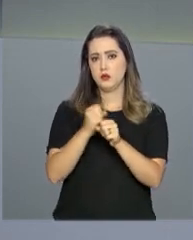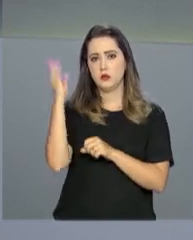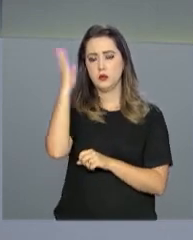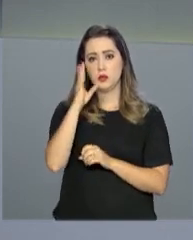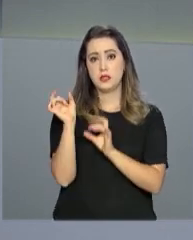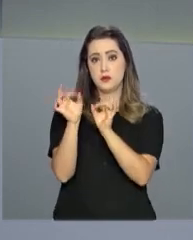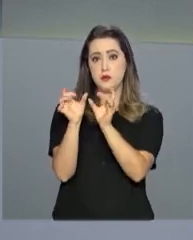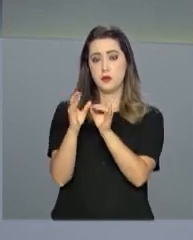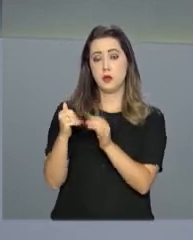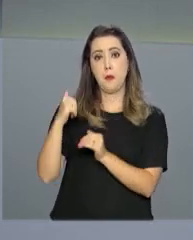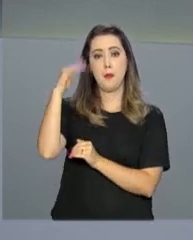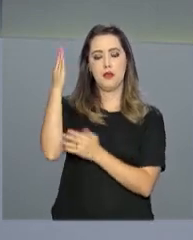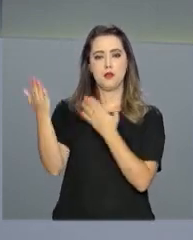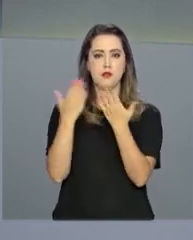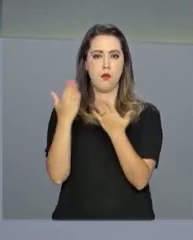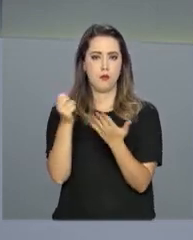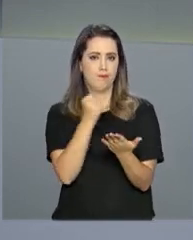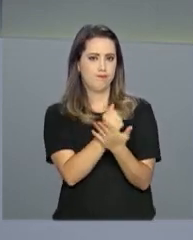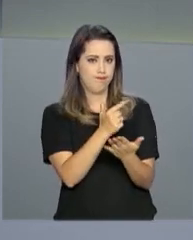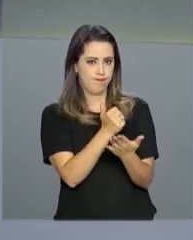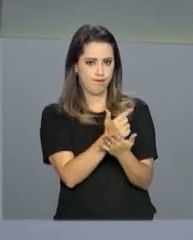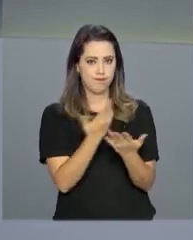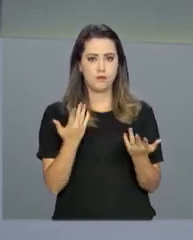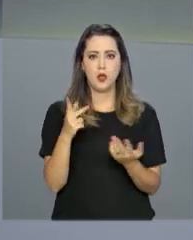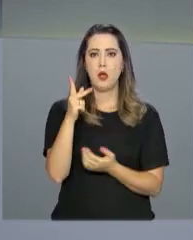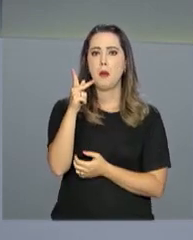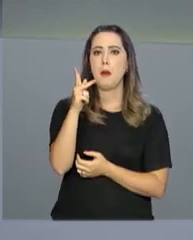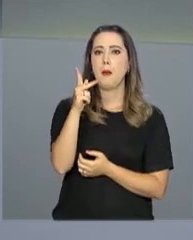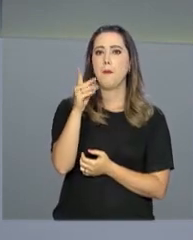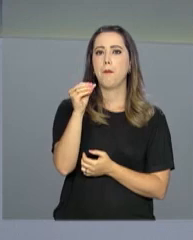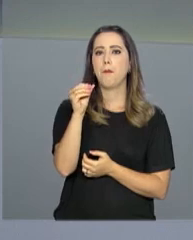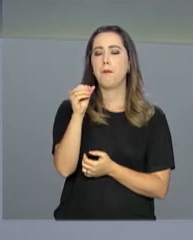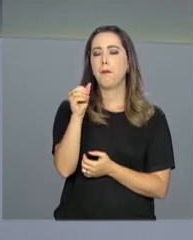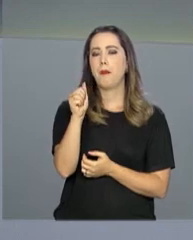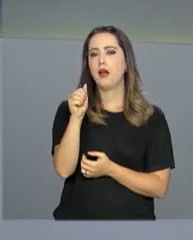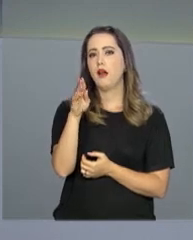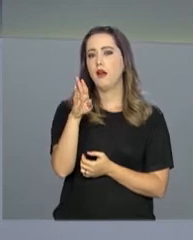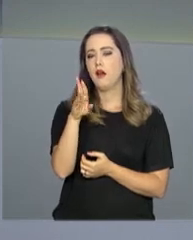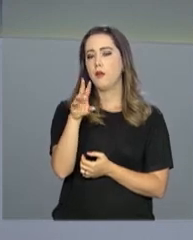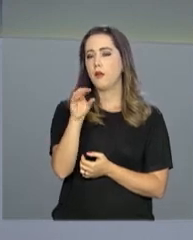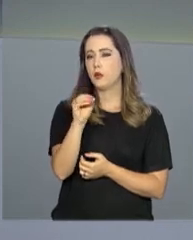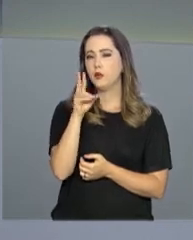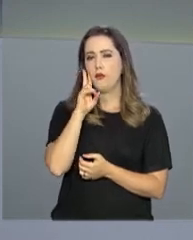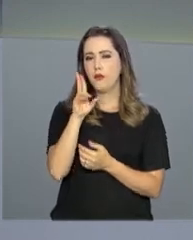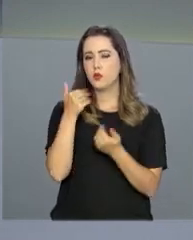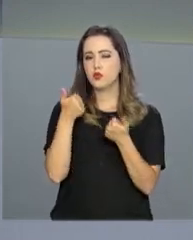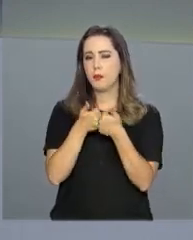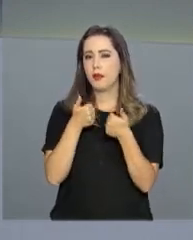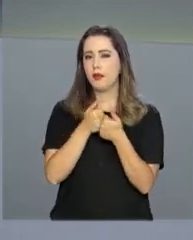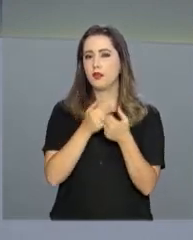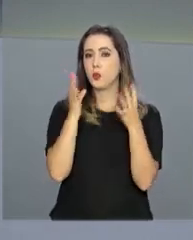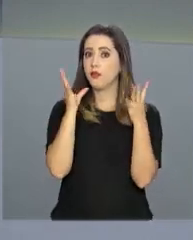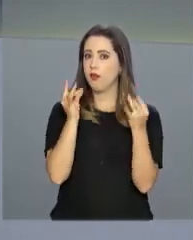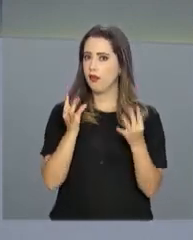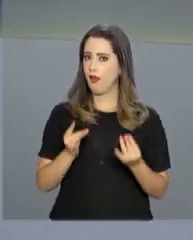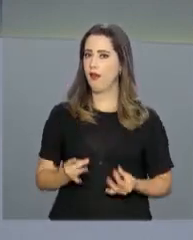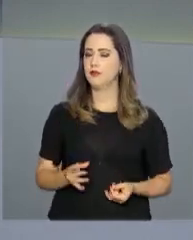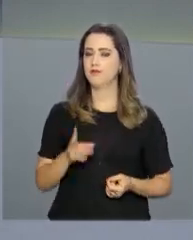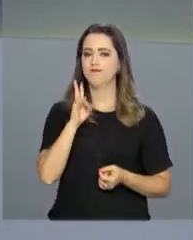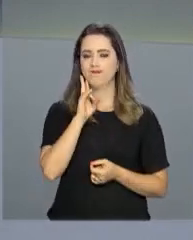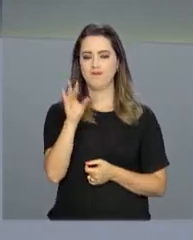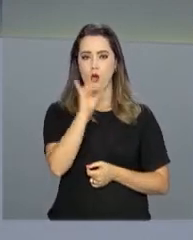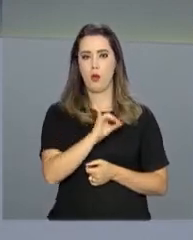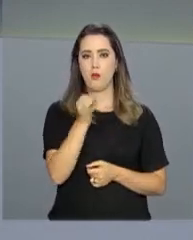Brasil exportou mais do que importou. O repórter Pablo Mundim acompanhou a divulgação e tem os detalhes para a gente. Boa